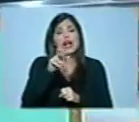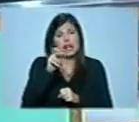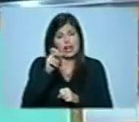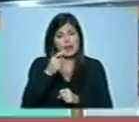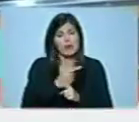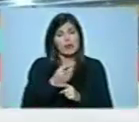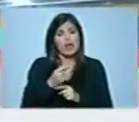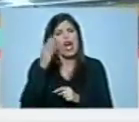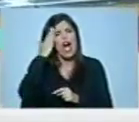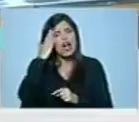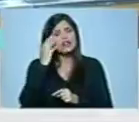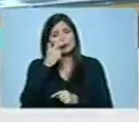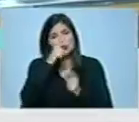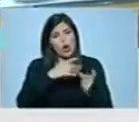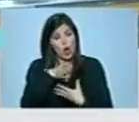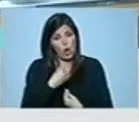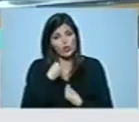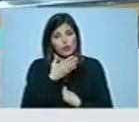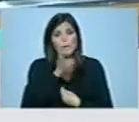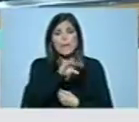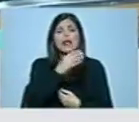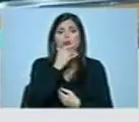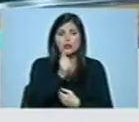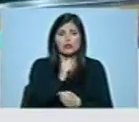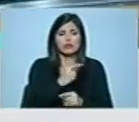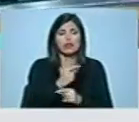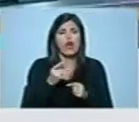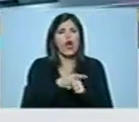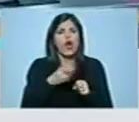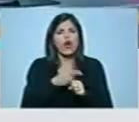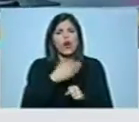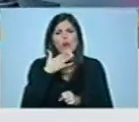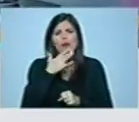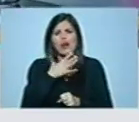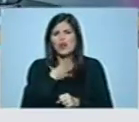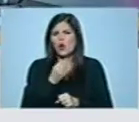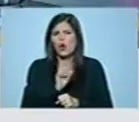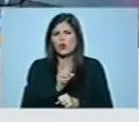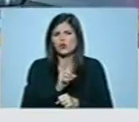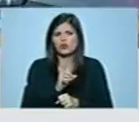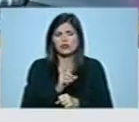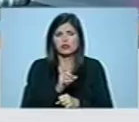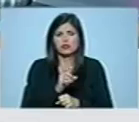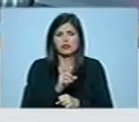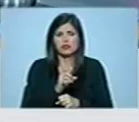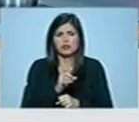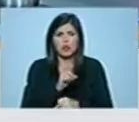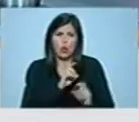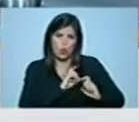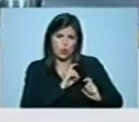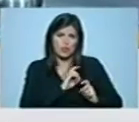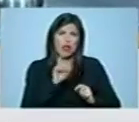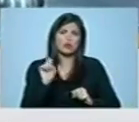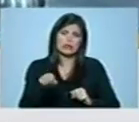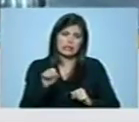e mais bonito. Porque eu não, pessoalmente não gosto muito de couve branca. Couve branca é uma coisa que... Não. Não. Coração sim, mas